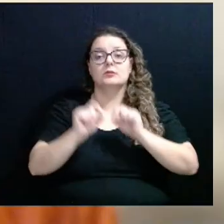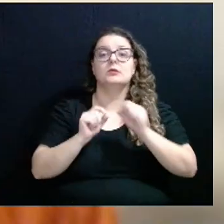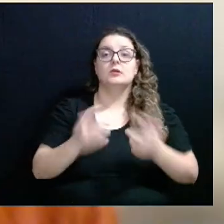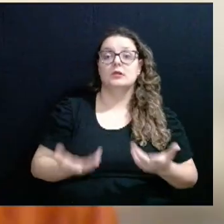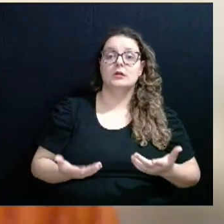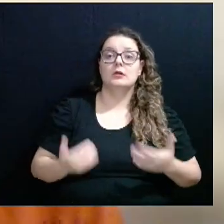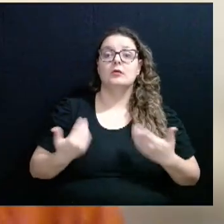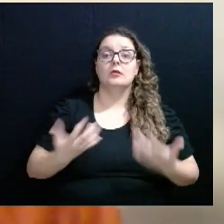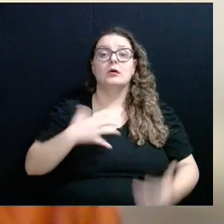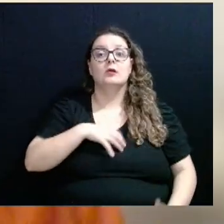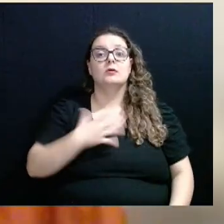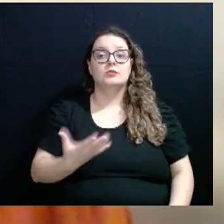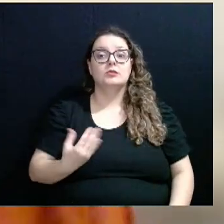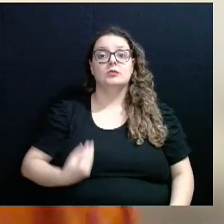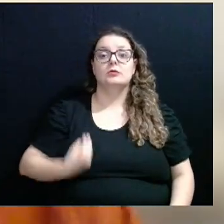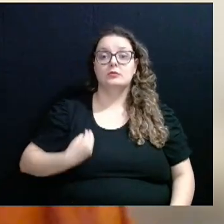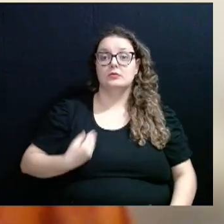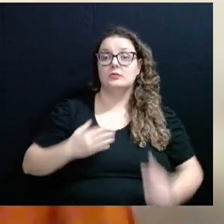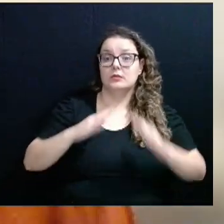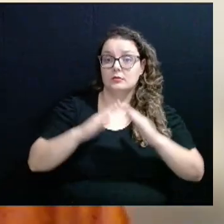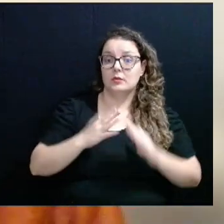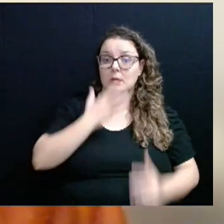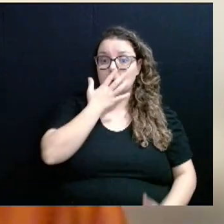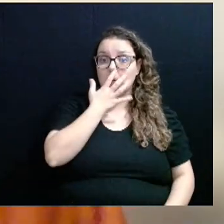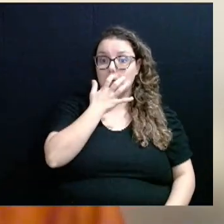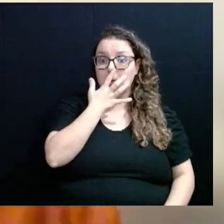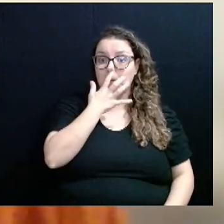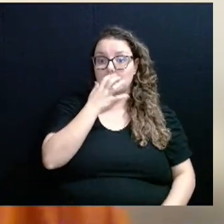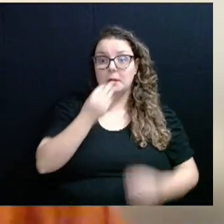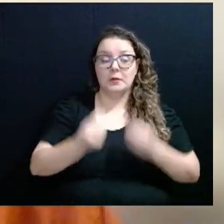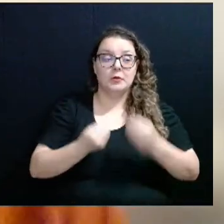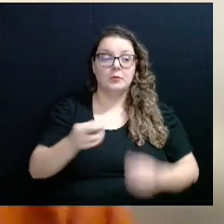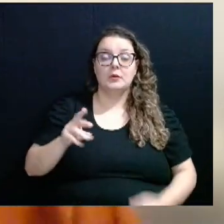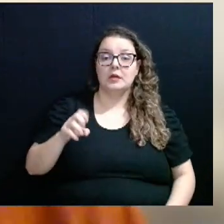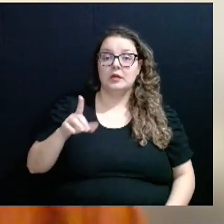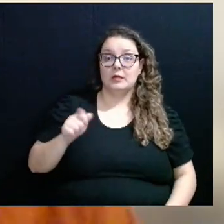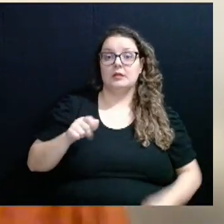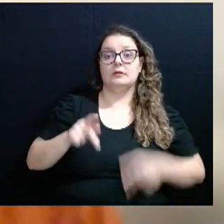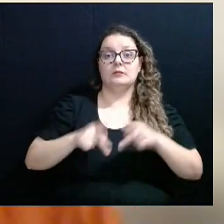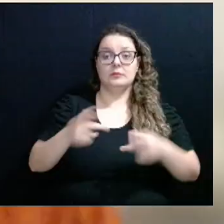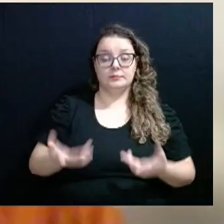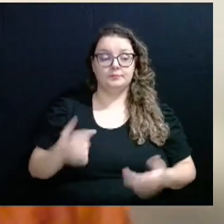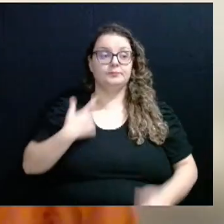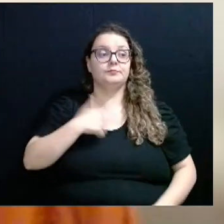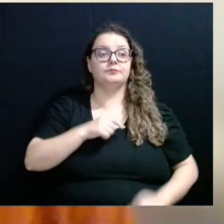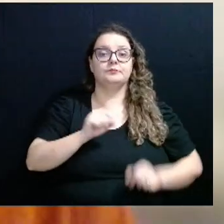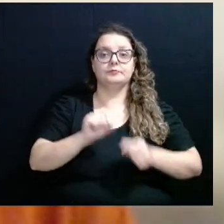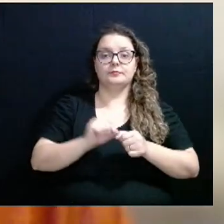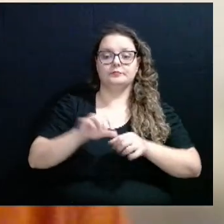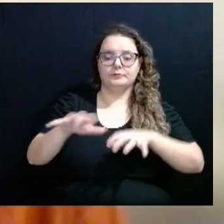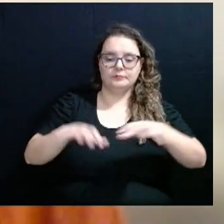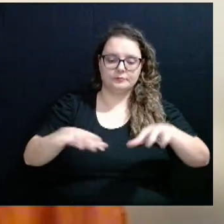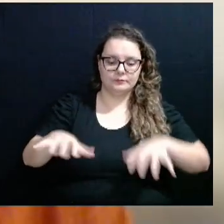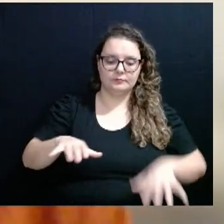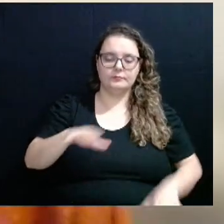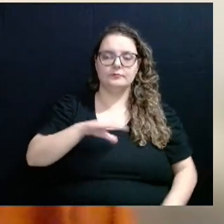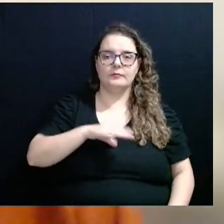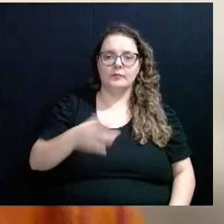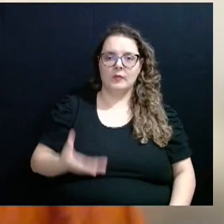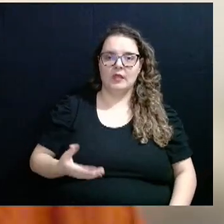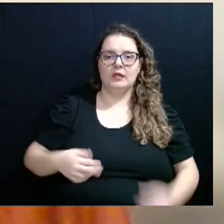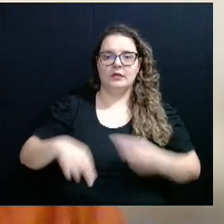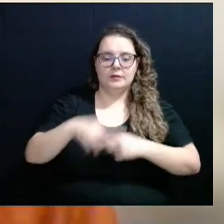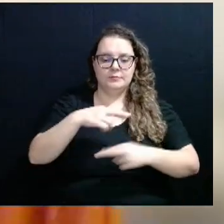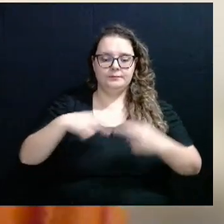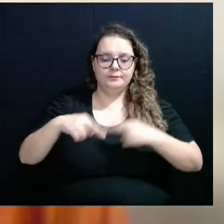estão morando, como é que é a renda dessa população. Então, nós fizemos um mapeamento da cidade em relação a essa questão